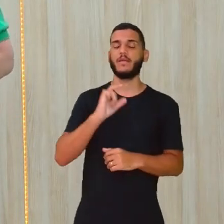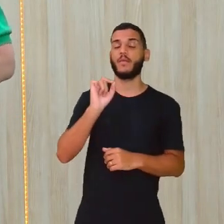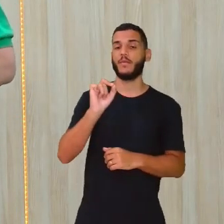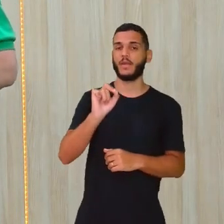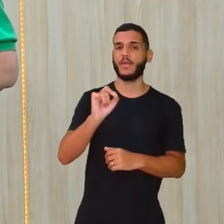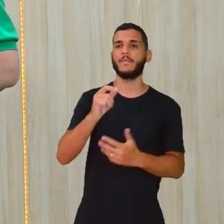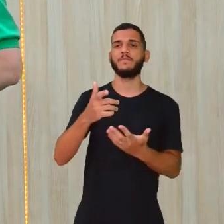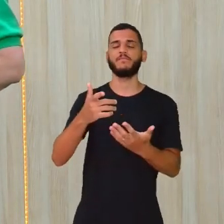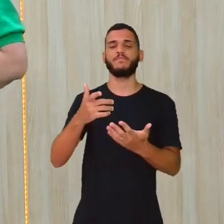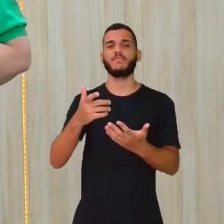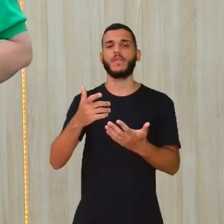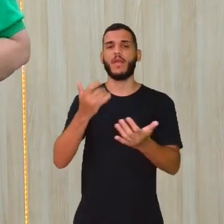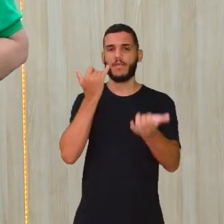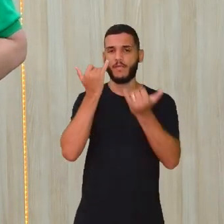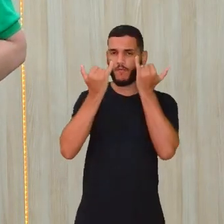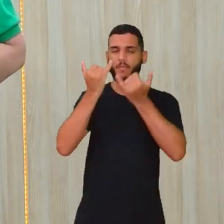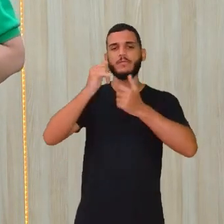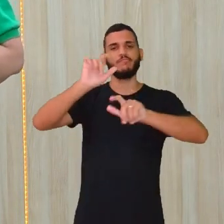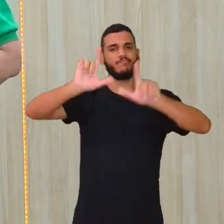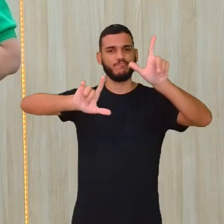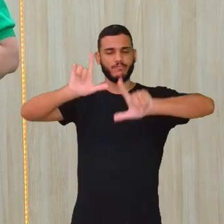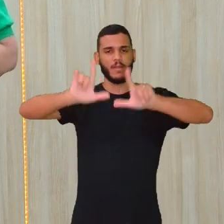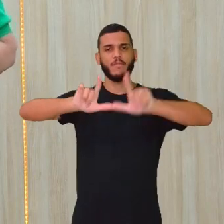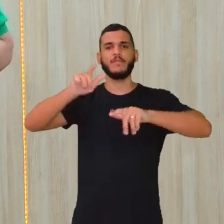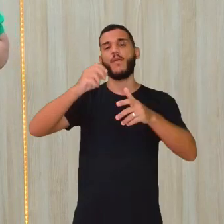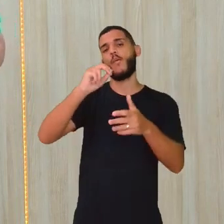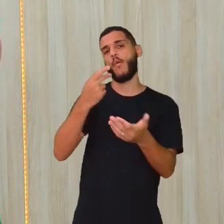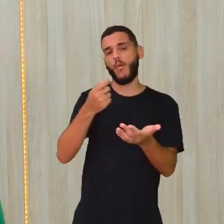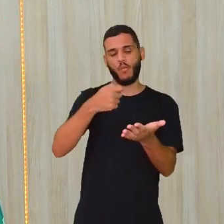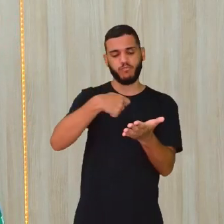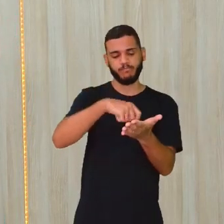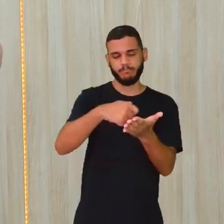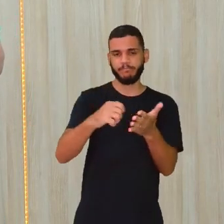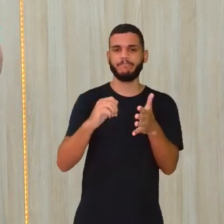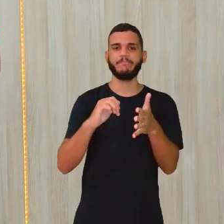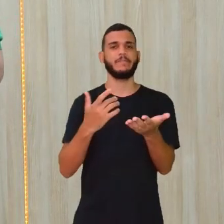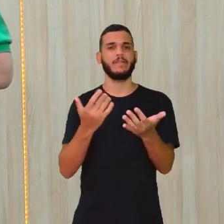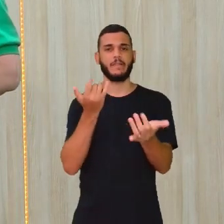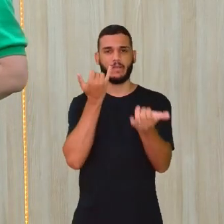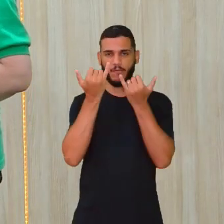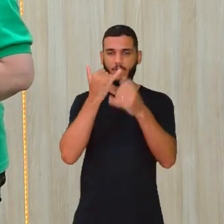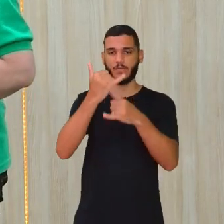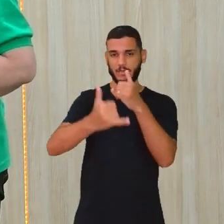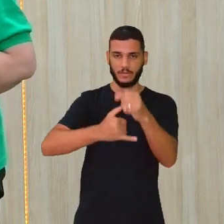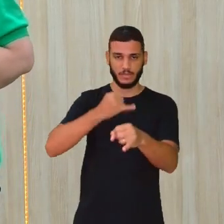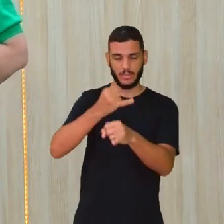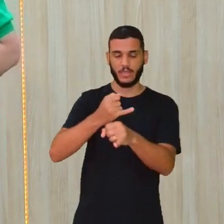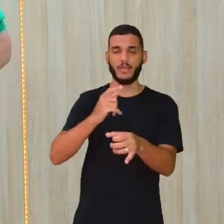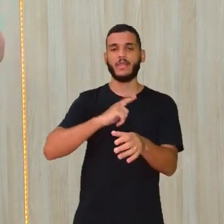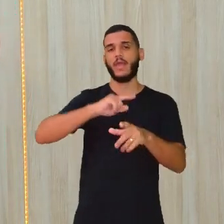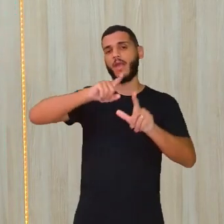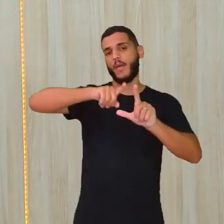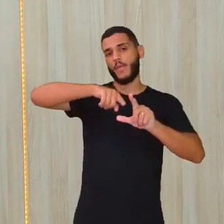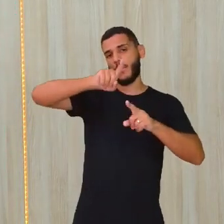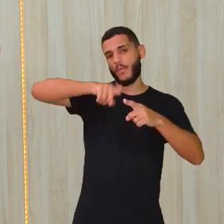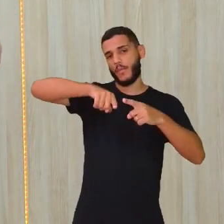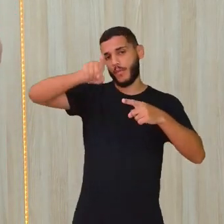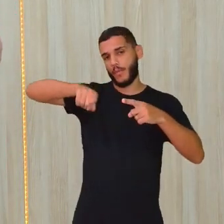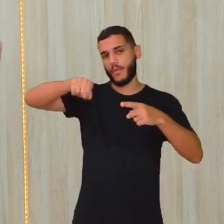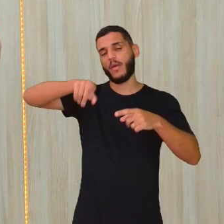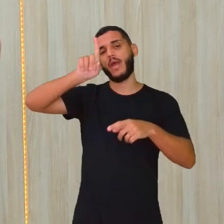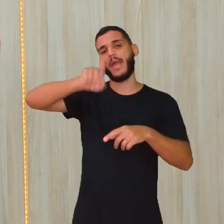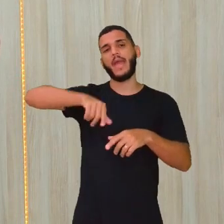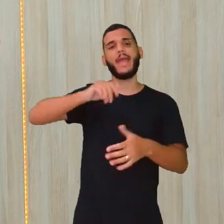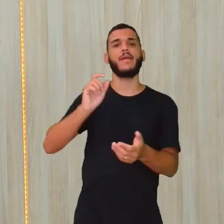escrito, essas informações, que tem sim a sua variação. Porque isso aqui, gente, são